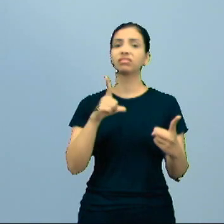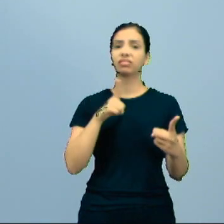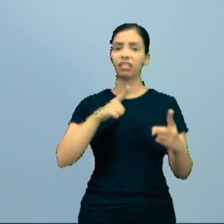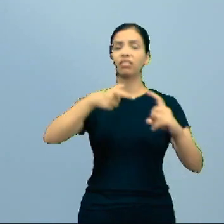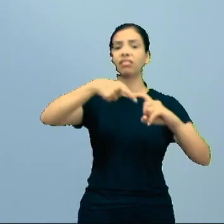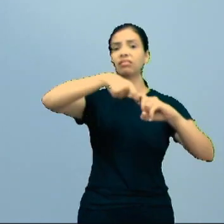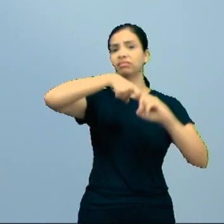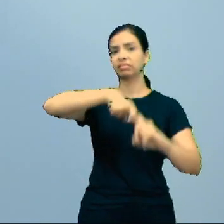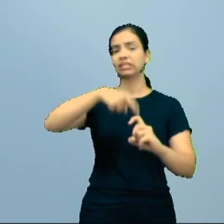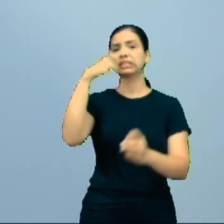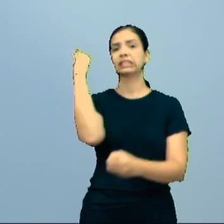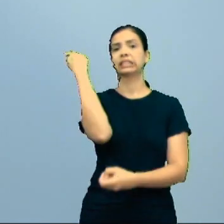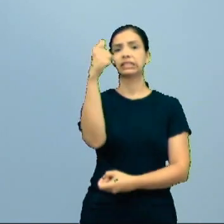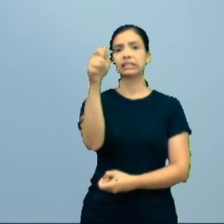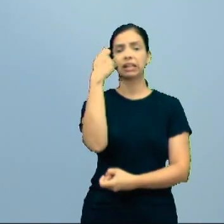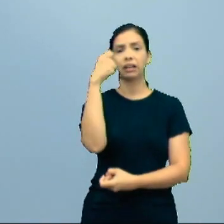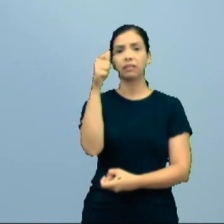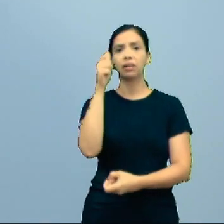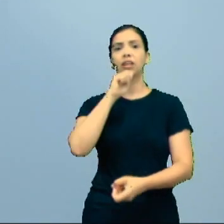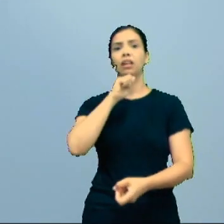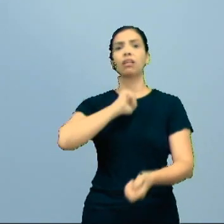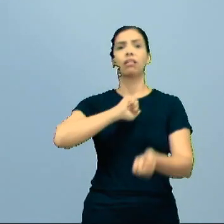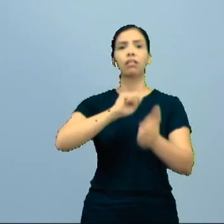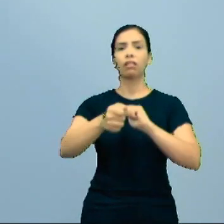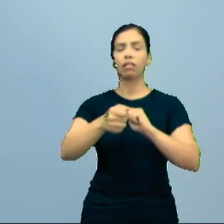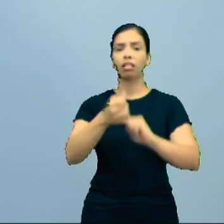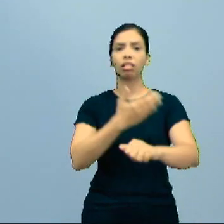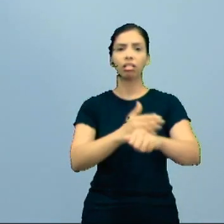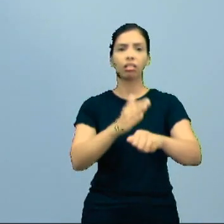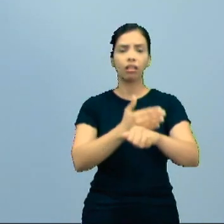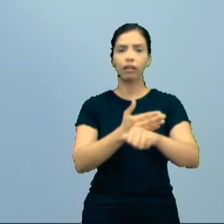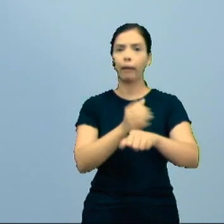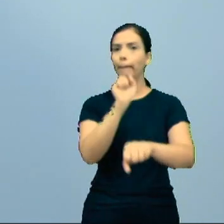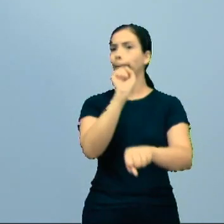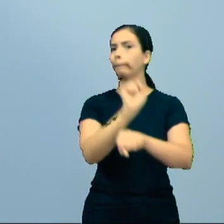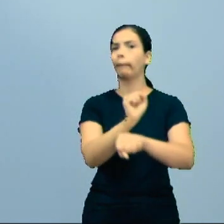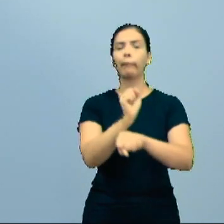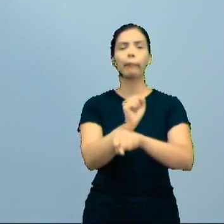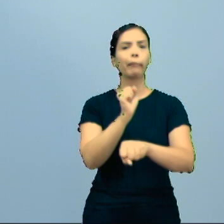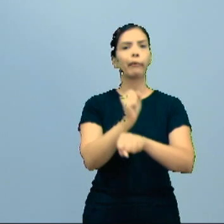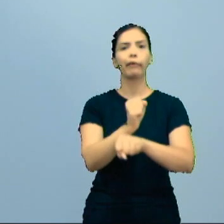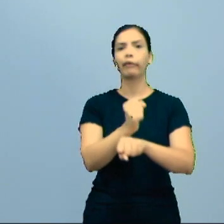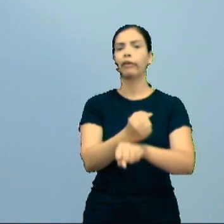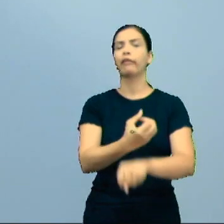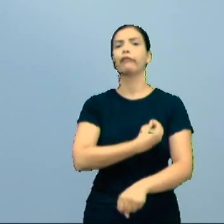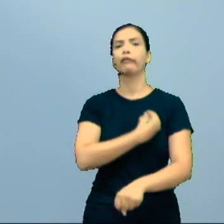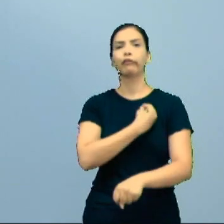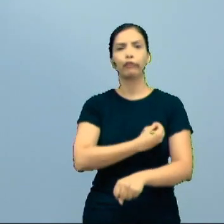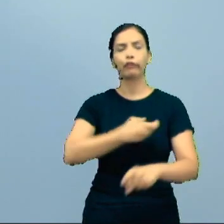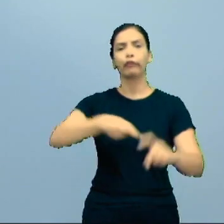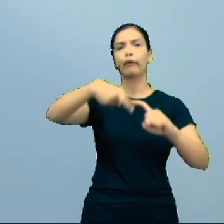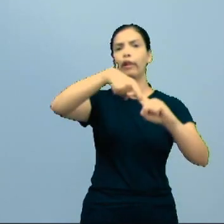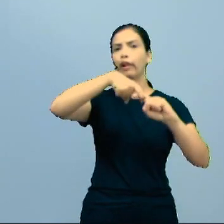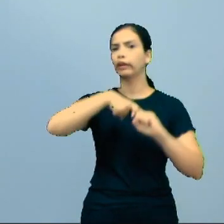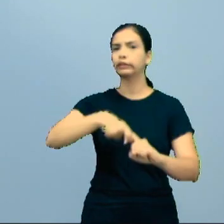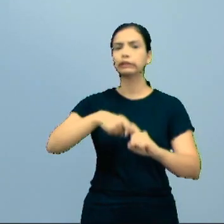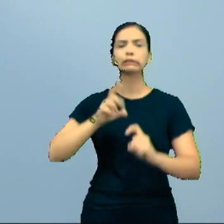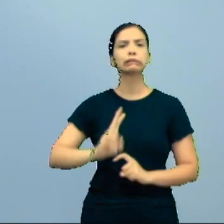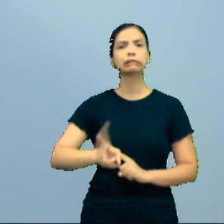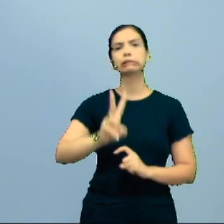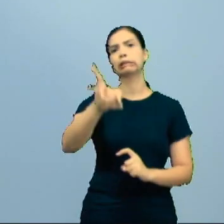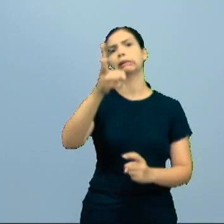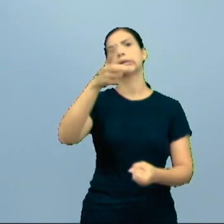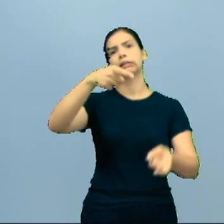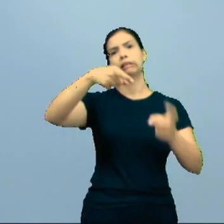até a interromper carreiras e alguns atletas precisam conviver com elas para o resto da vida. Tem lesões que são tão graves que